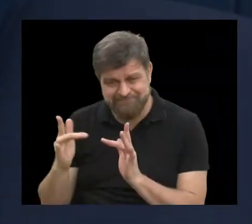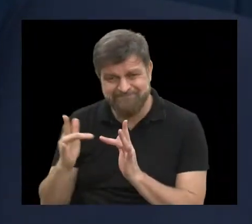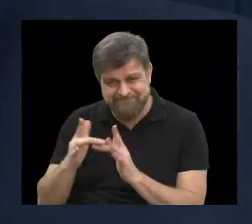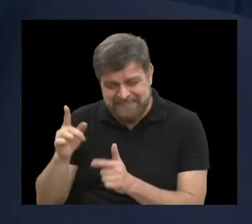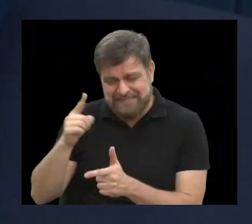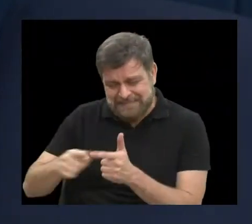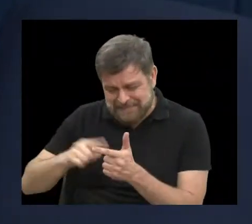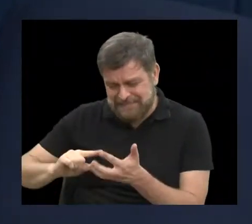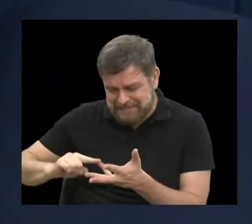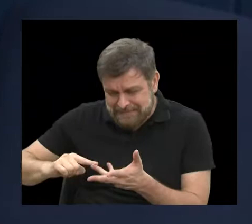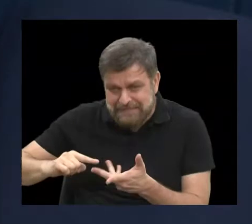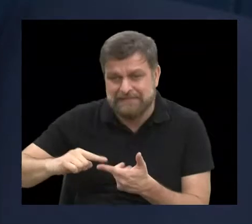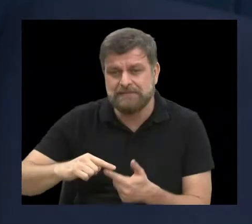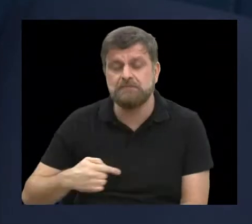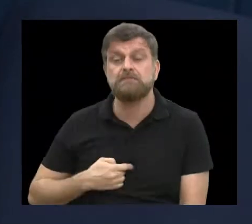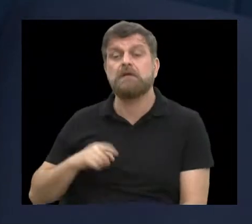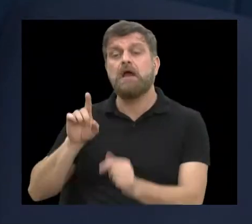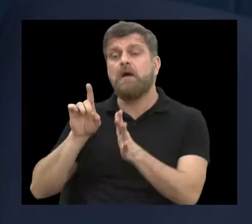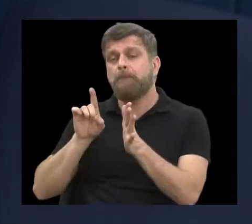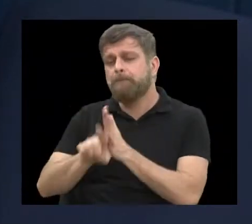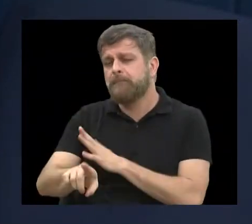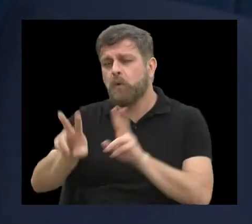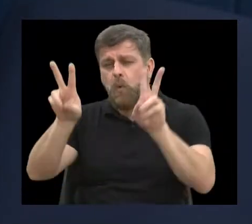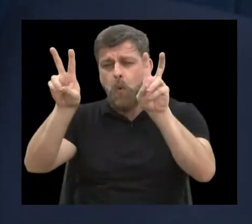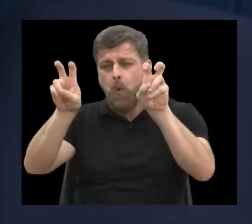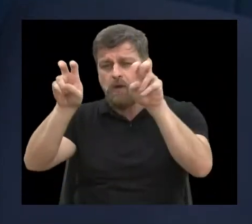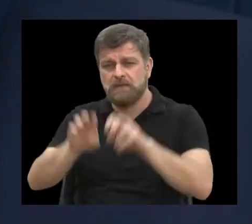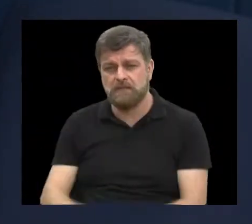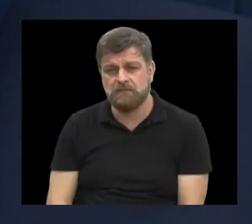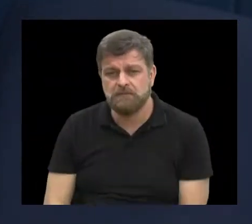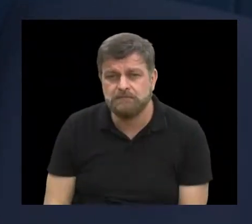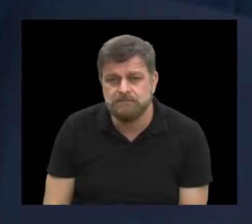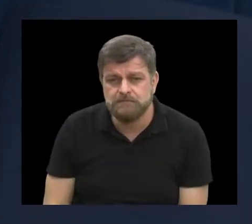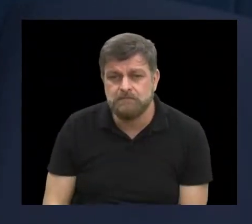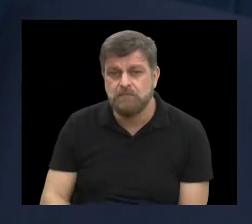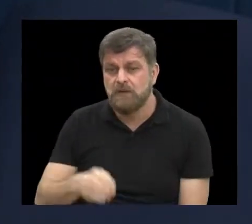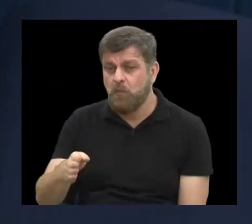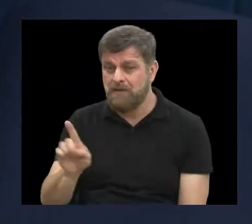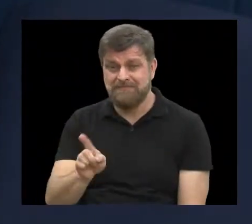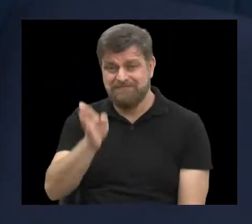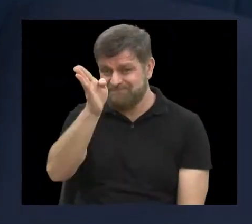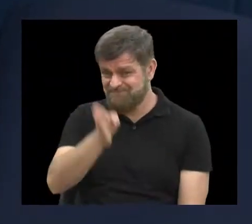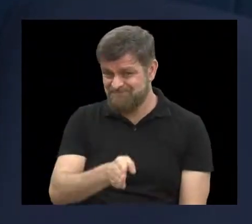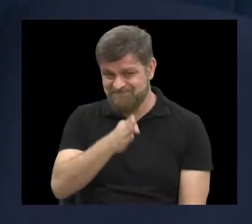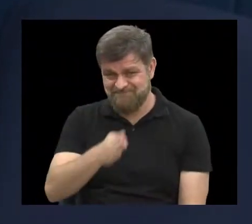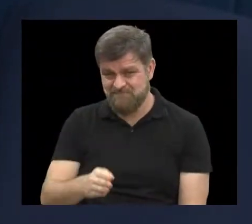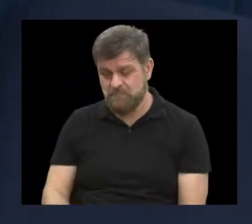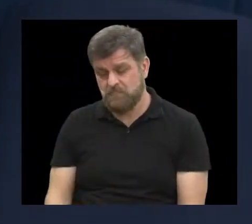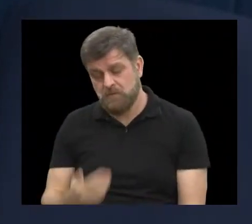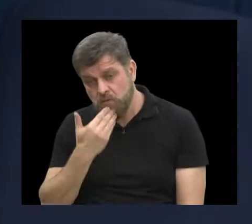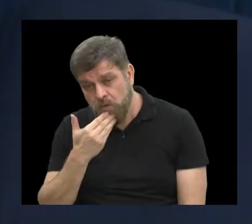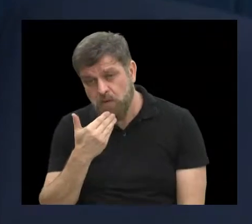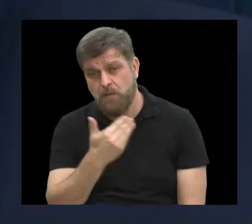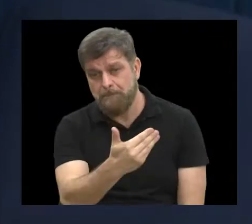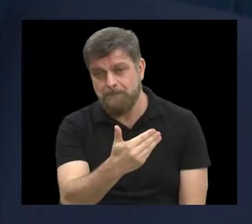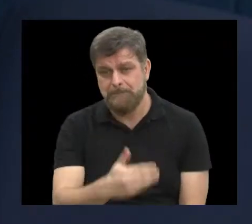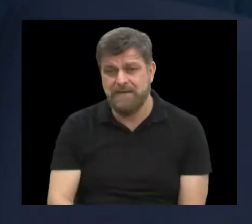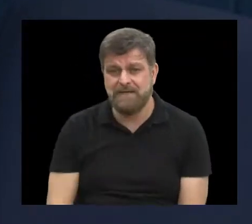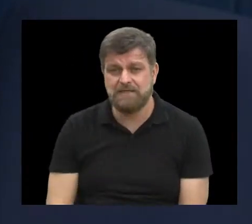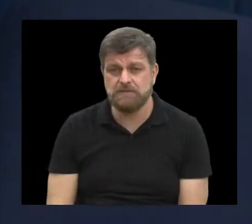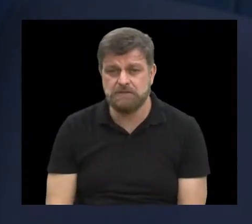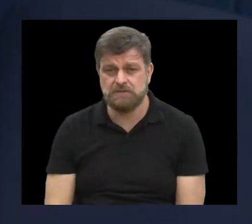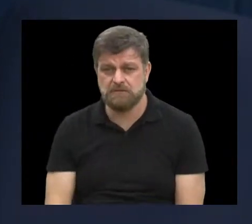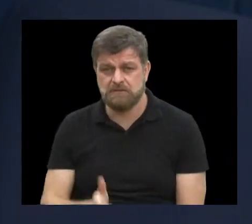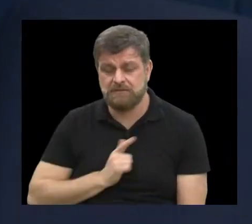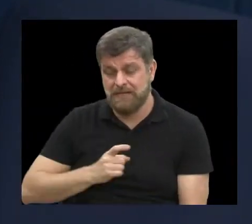A pergunta minha está voltada para aquele benefício lá quando é indeferido o recurso por questão